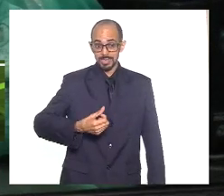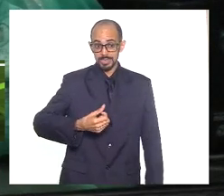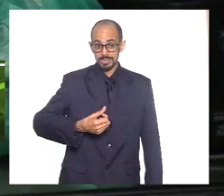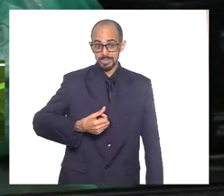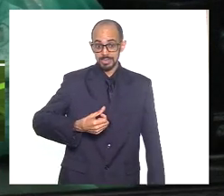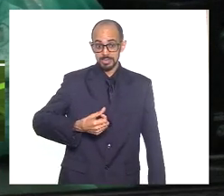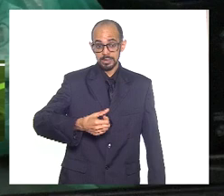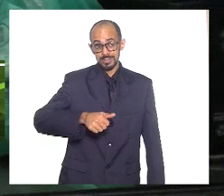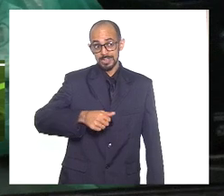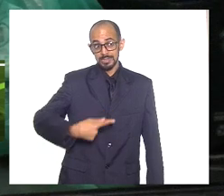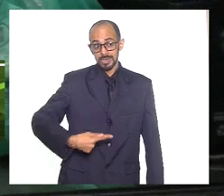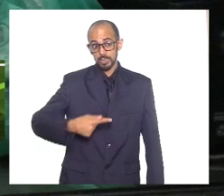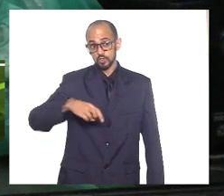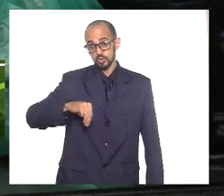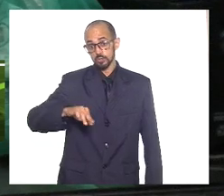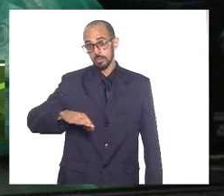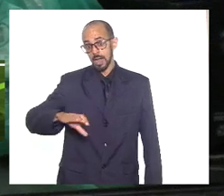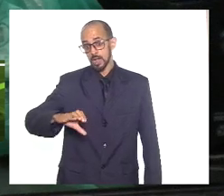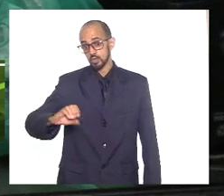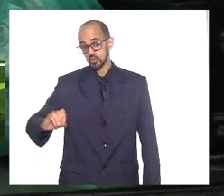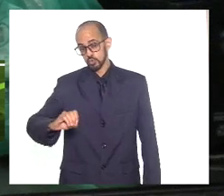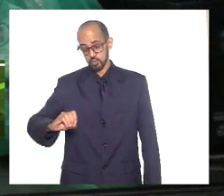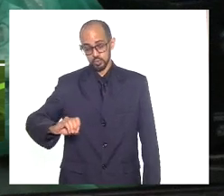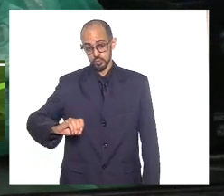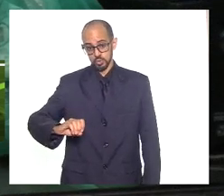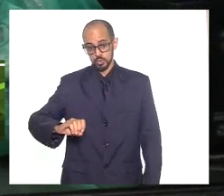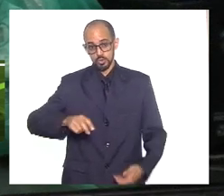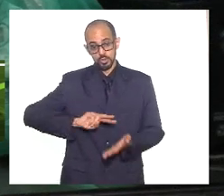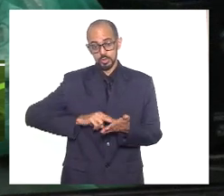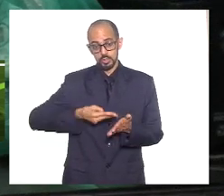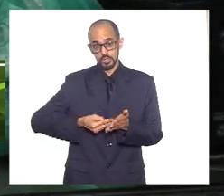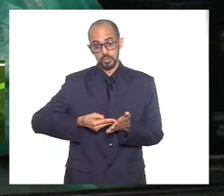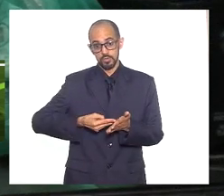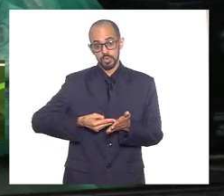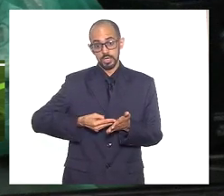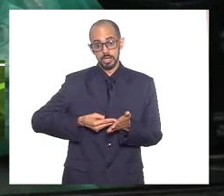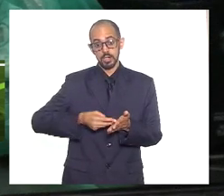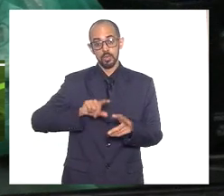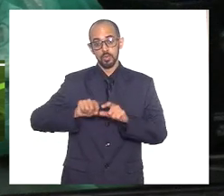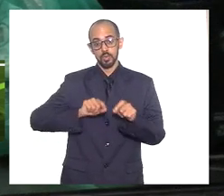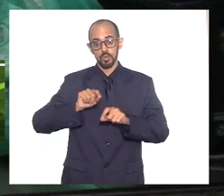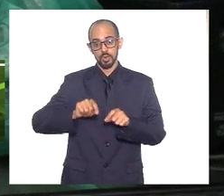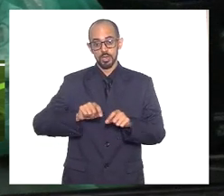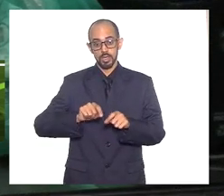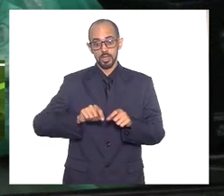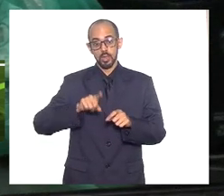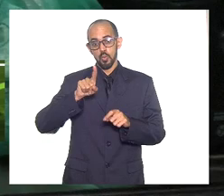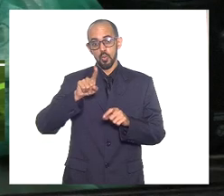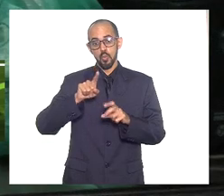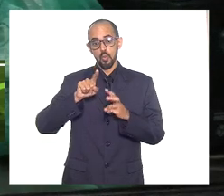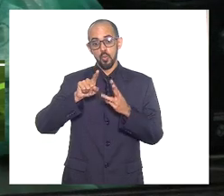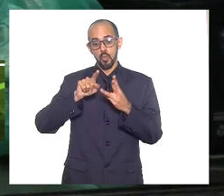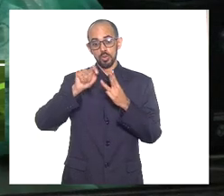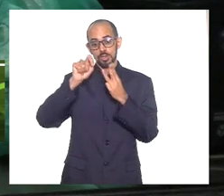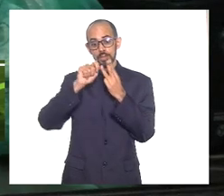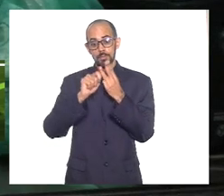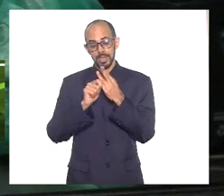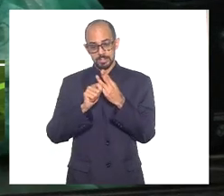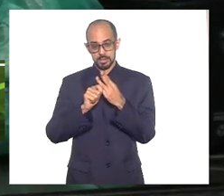ou 17 de março. Quer dizer, praticamente já vencido um trimestre. E até